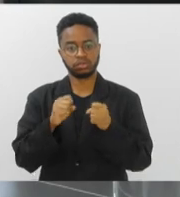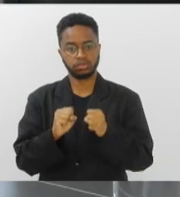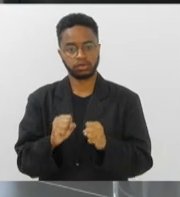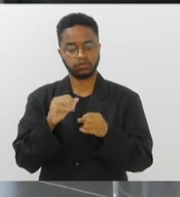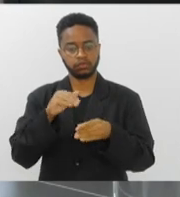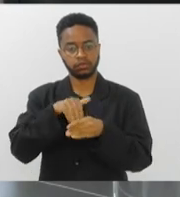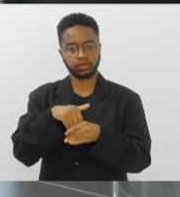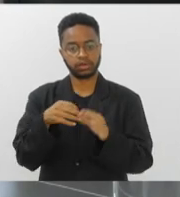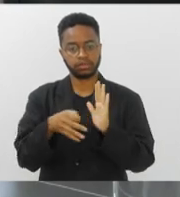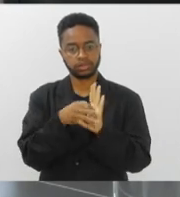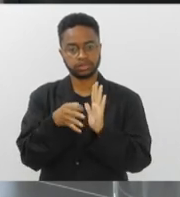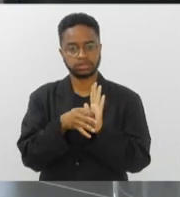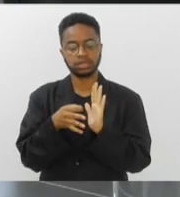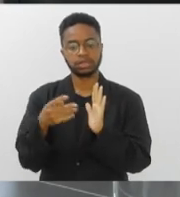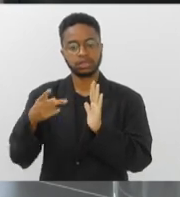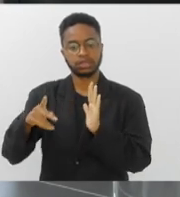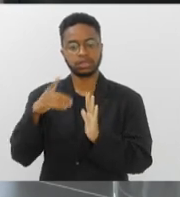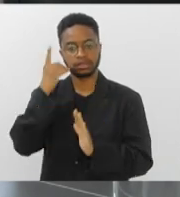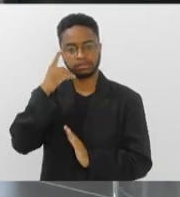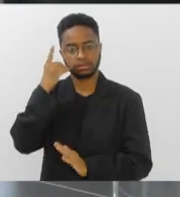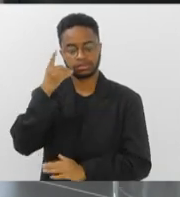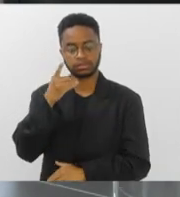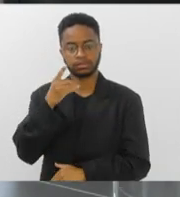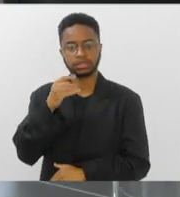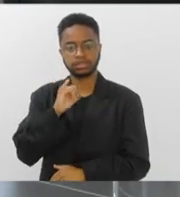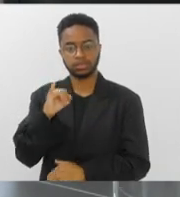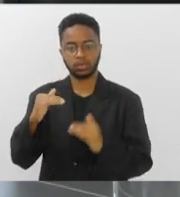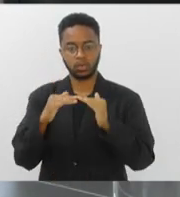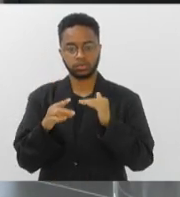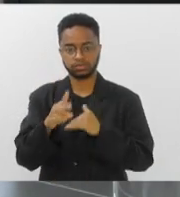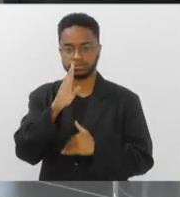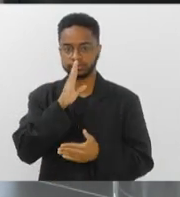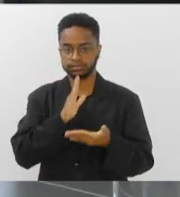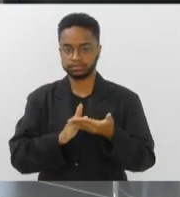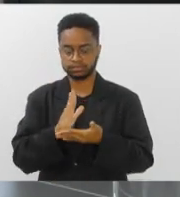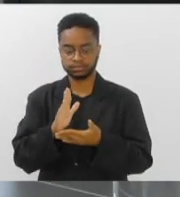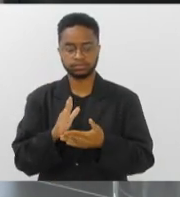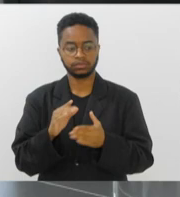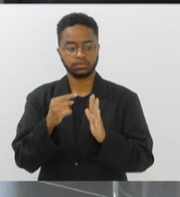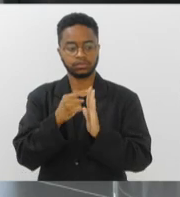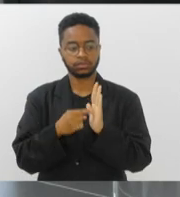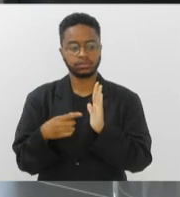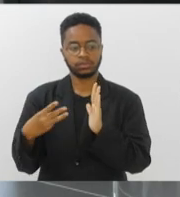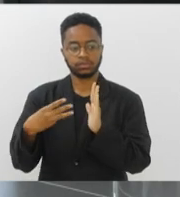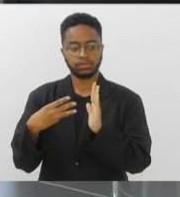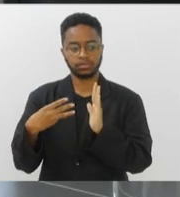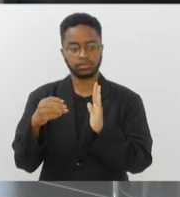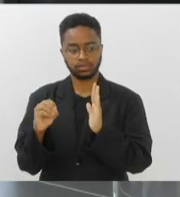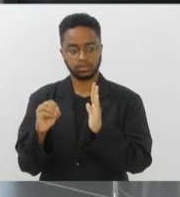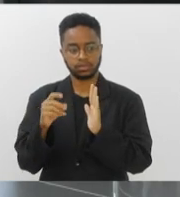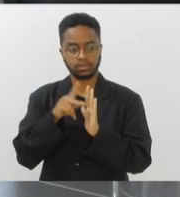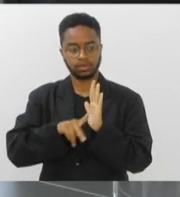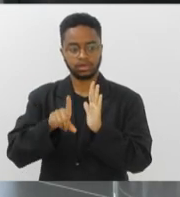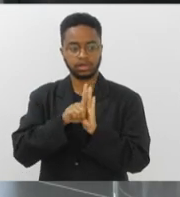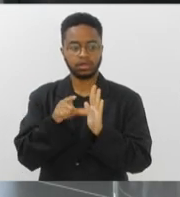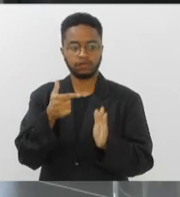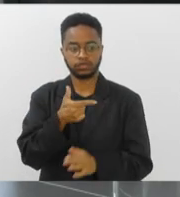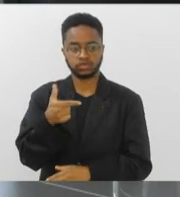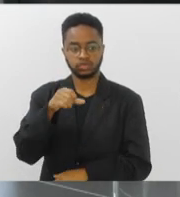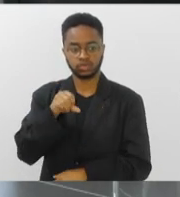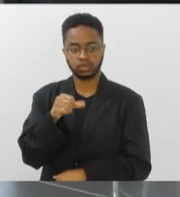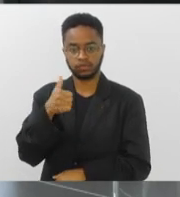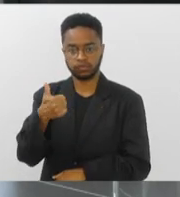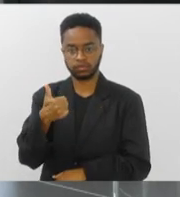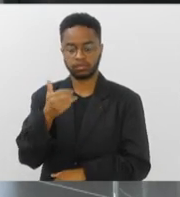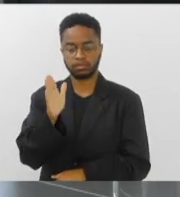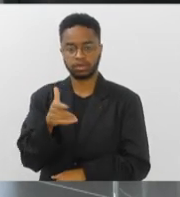novo parecer da nova relatora, deputada Célia Jordão. Senhores que aprovam, permaneçam como estão. Aprovado 30 da pauta. Projeto de lei 2291 de 23, de autoria da deputada Verônica